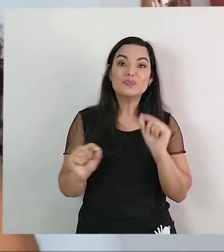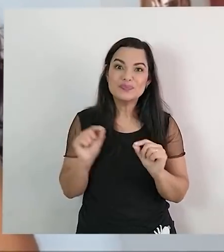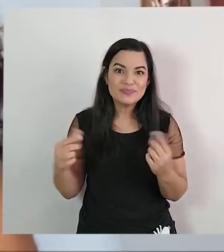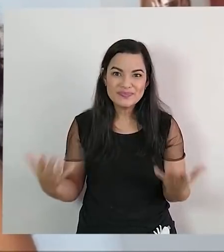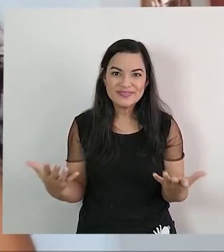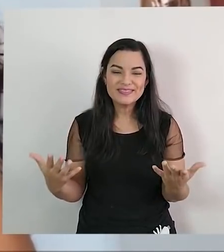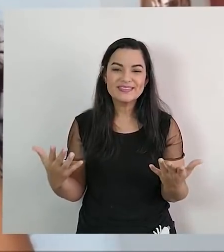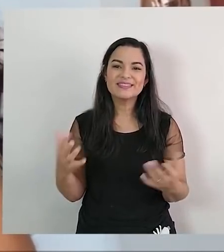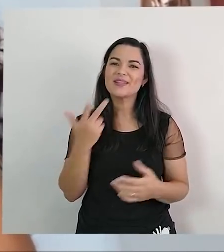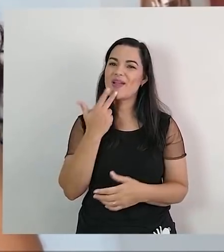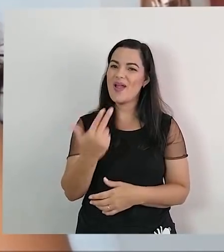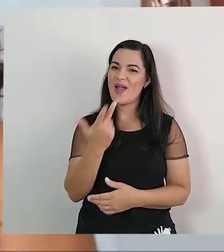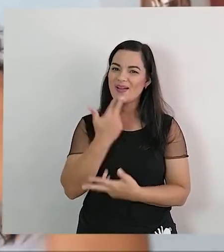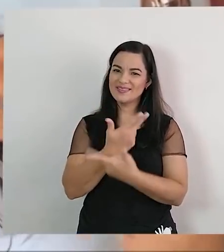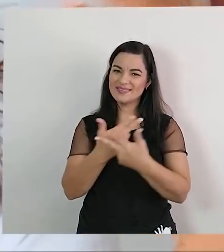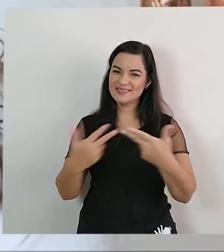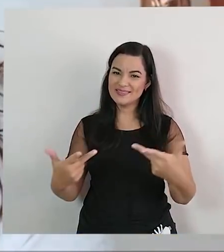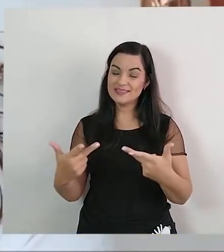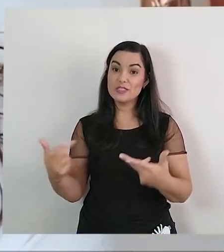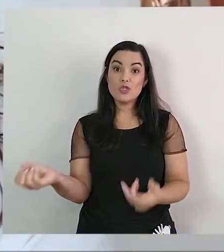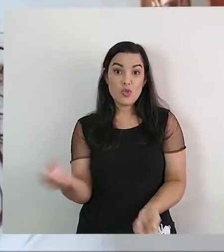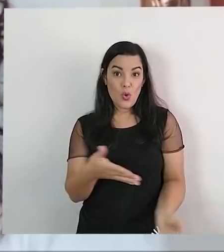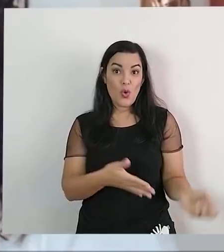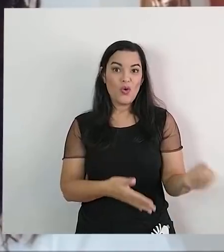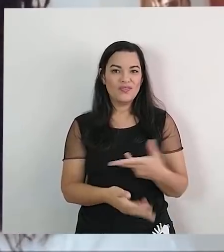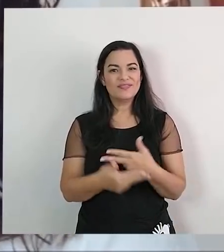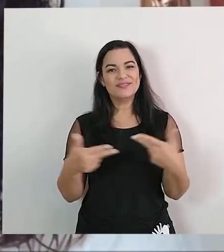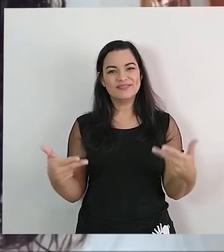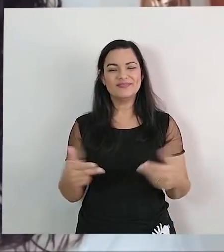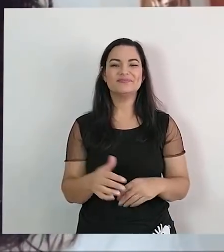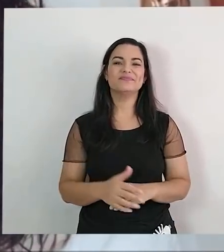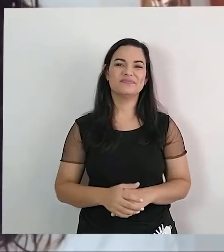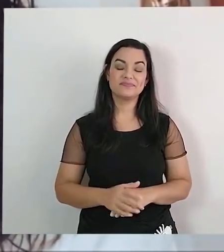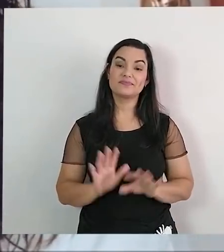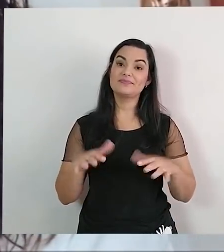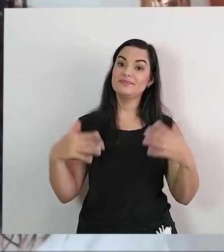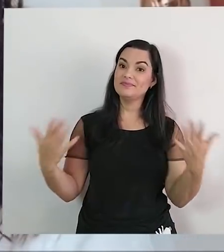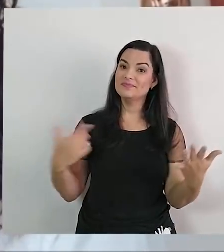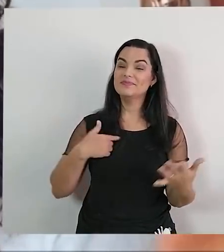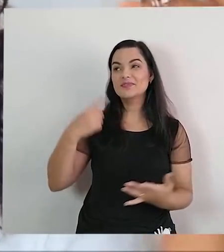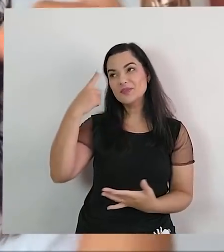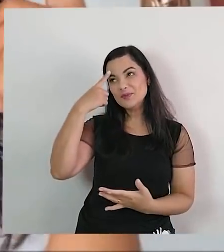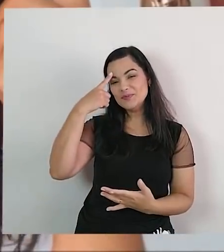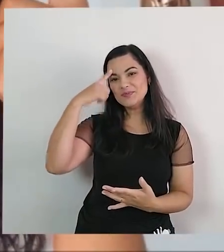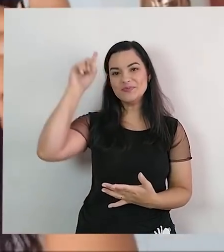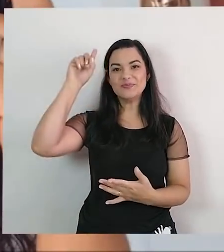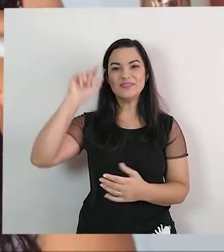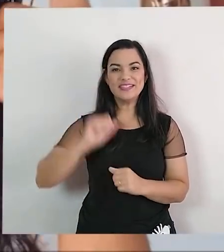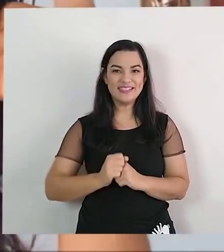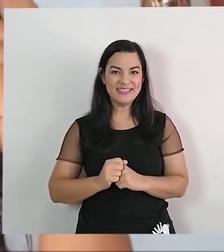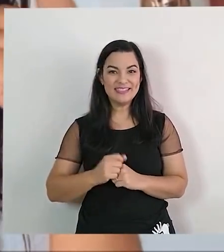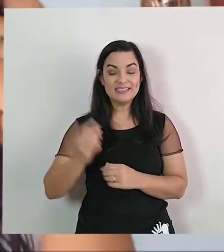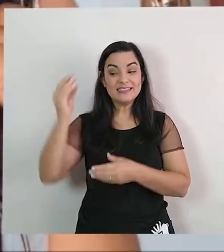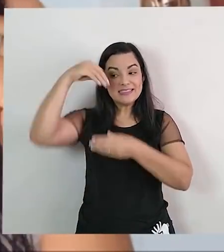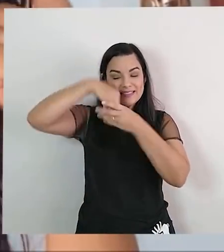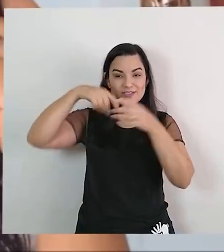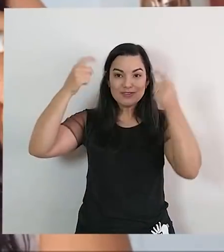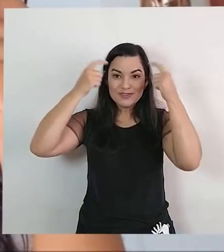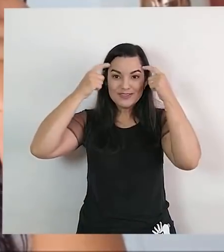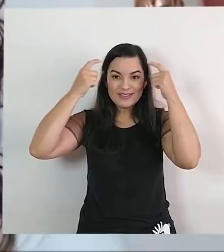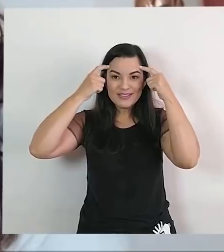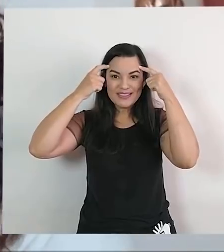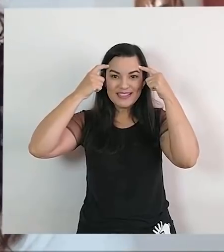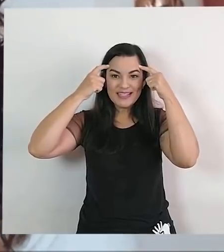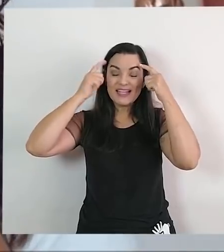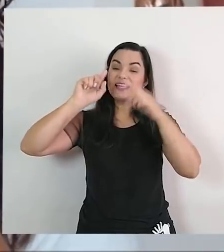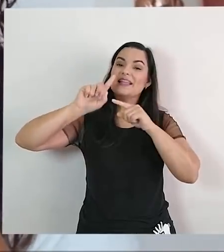aprendeu as cores, novas cores. Então, eu inventei uma história aqui na minha